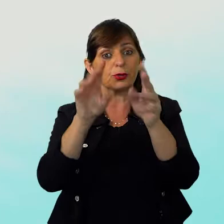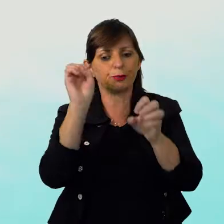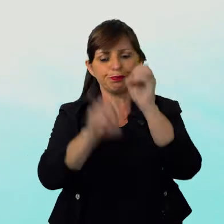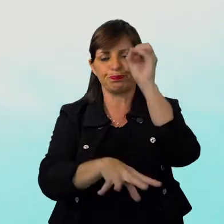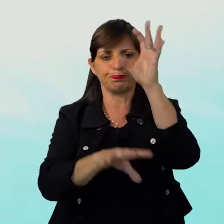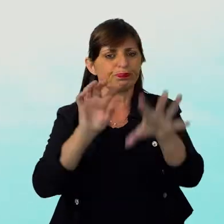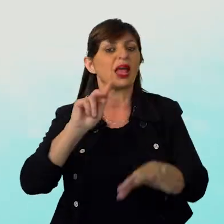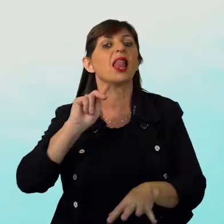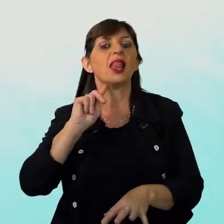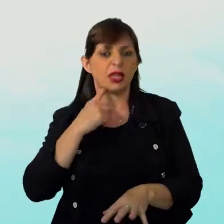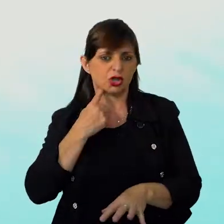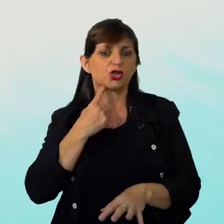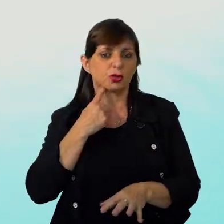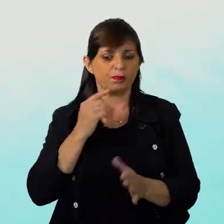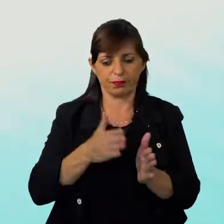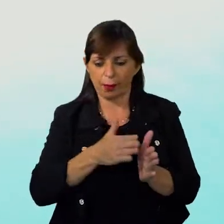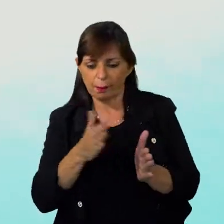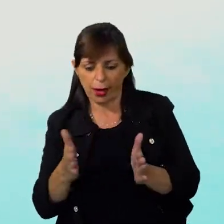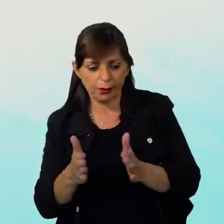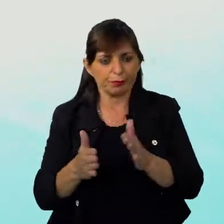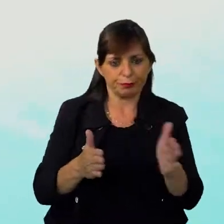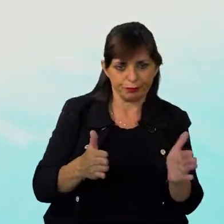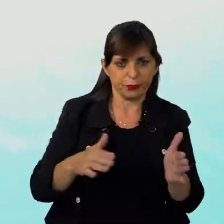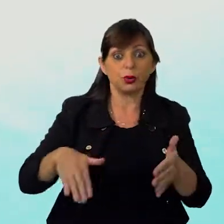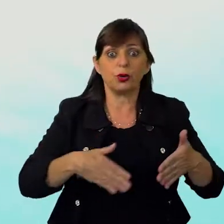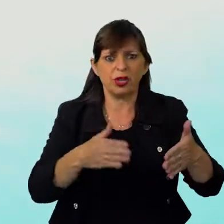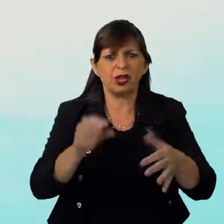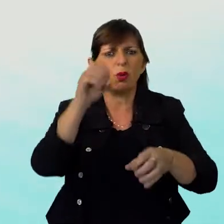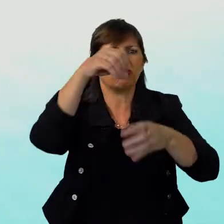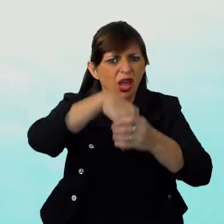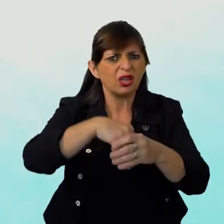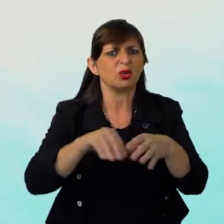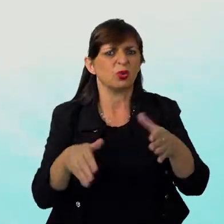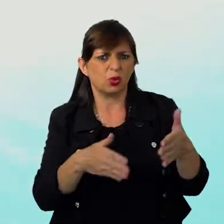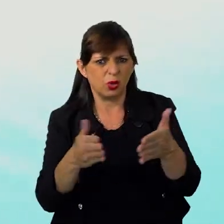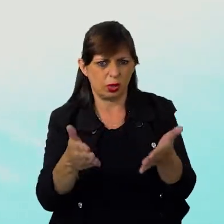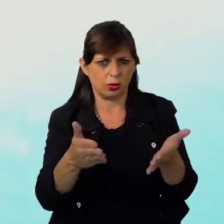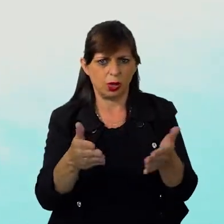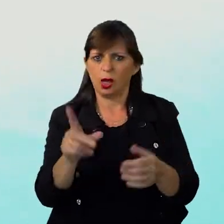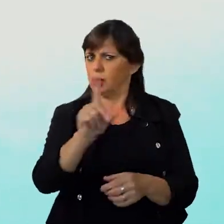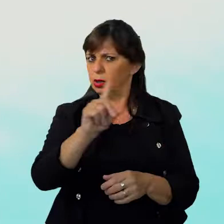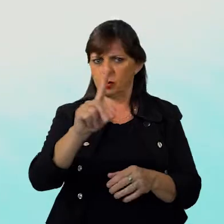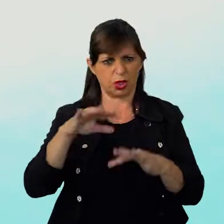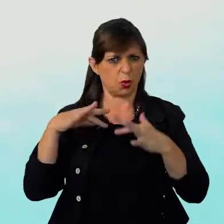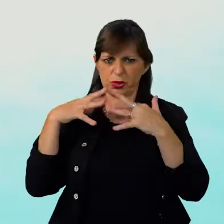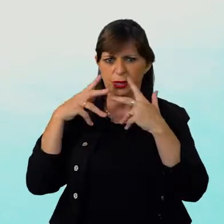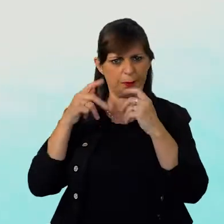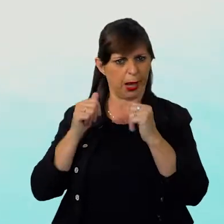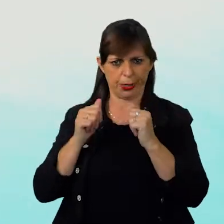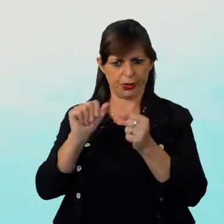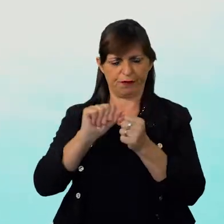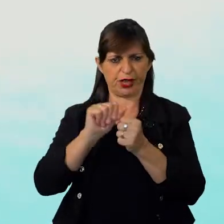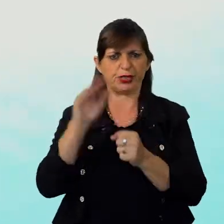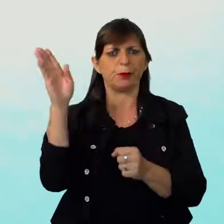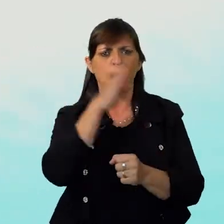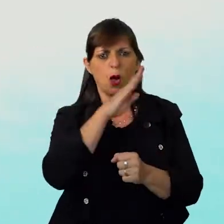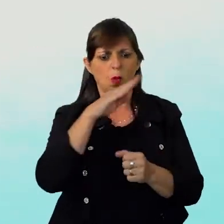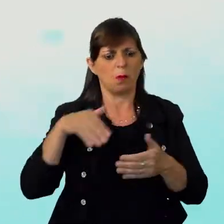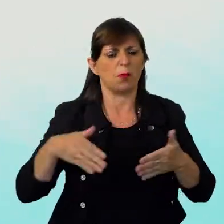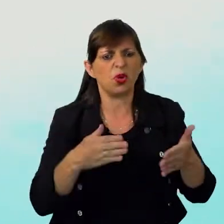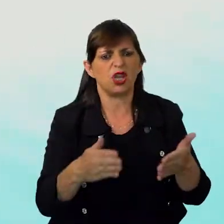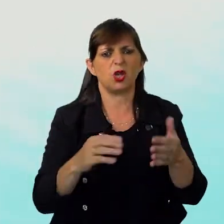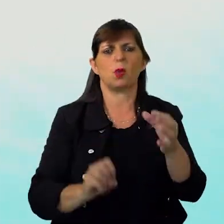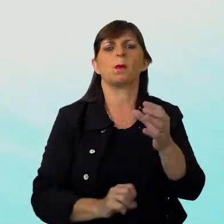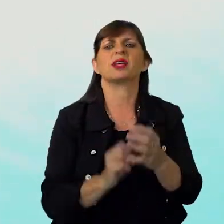mas não é o não é o graxaim não é um macaco não é a onça que polui o rio Somos Nós seres humanos Então